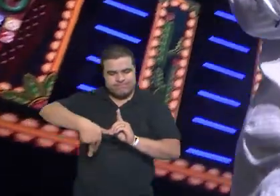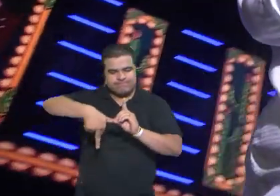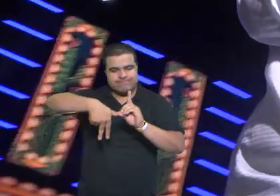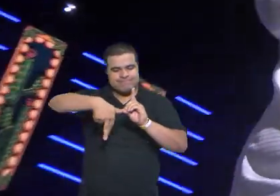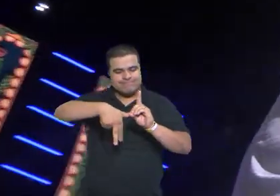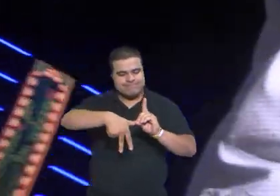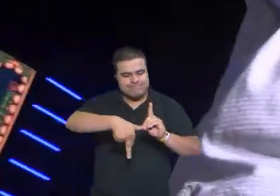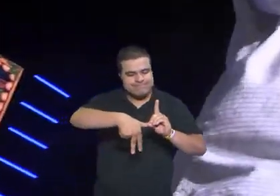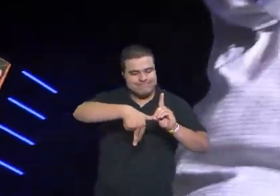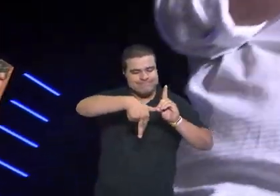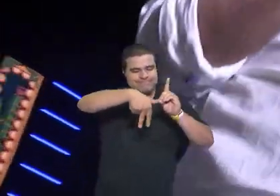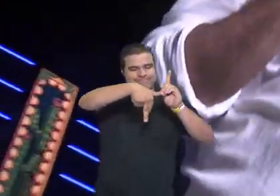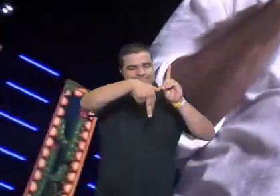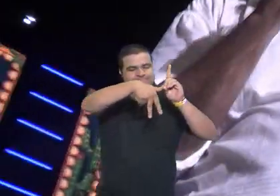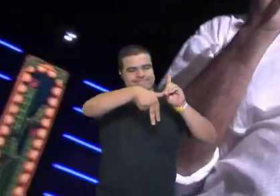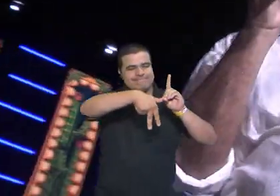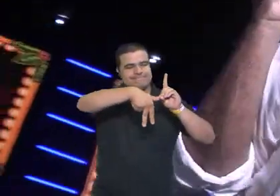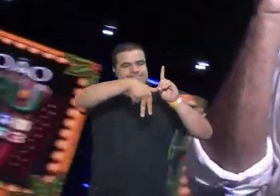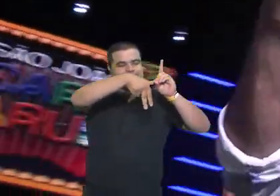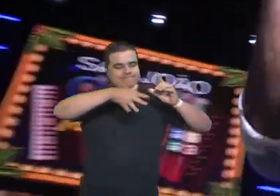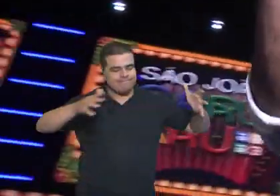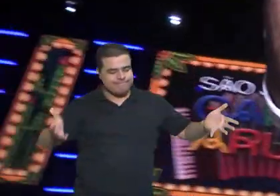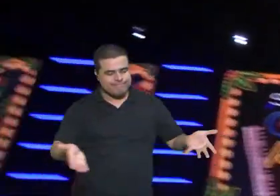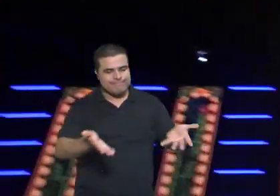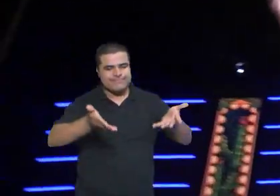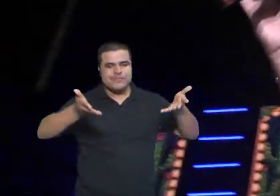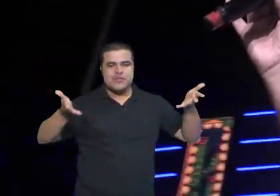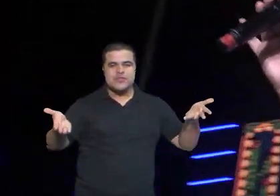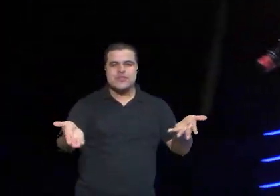se o mundo te fizer